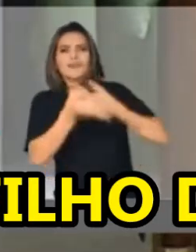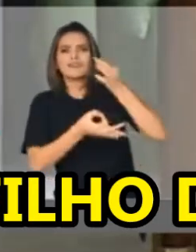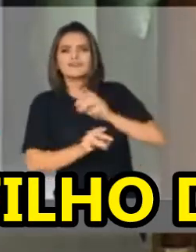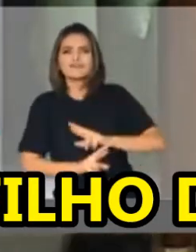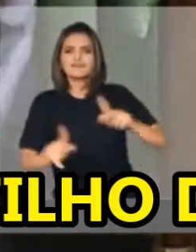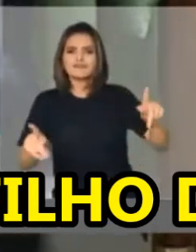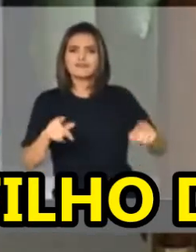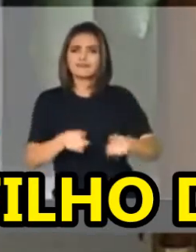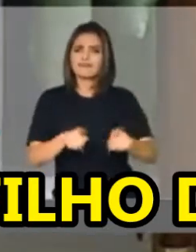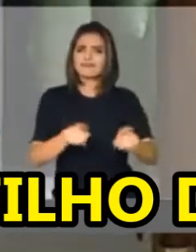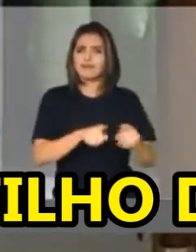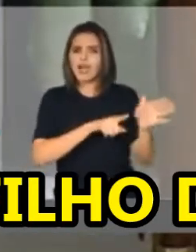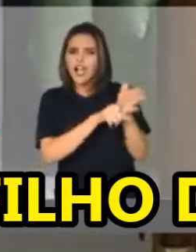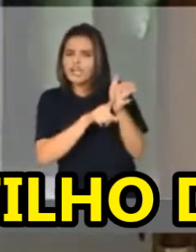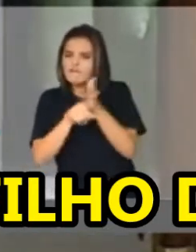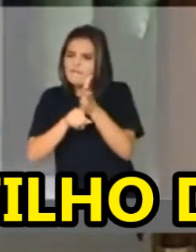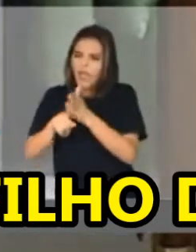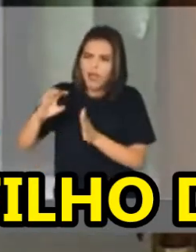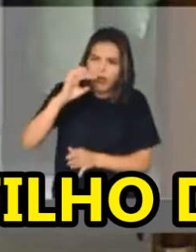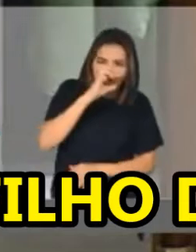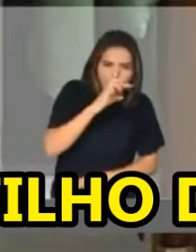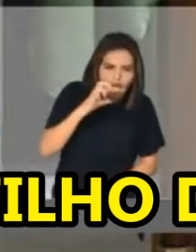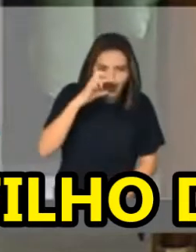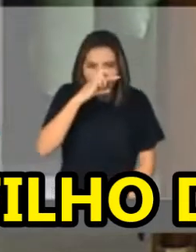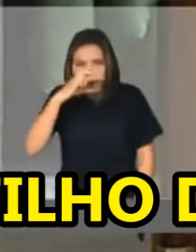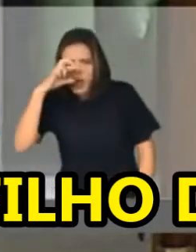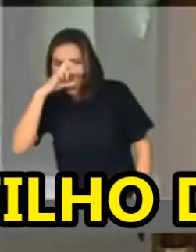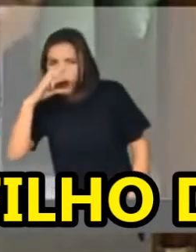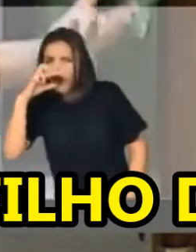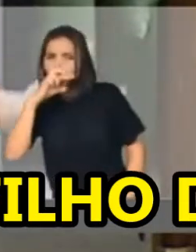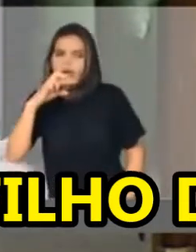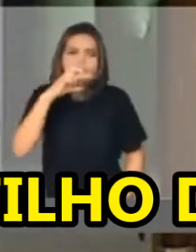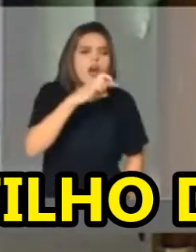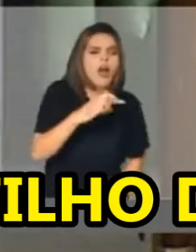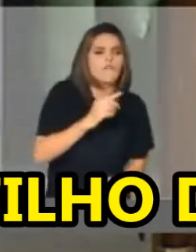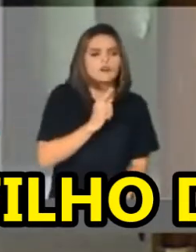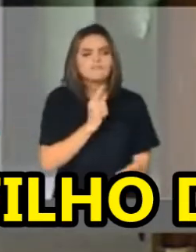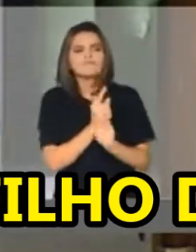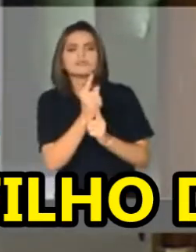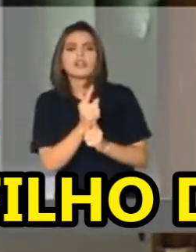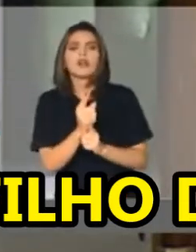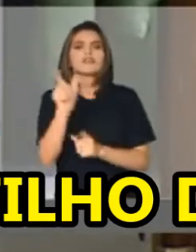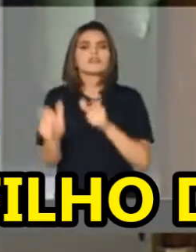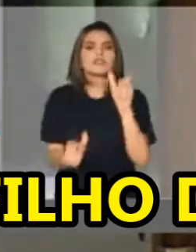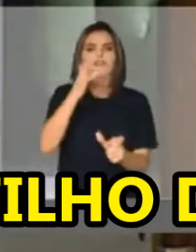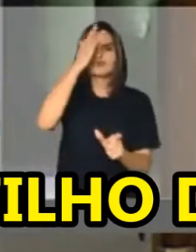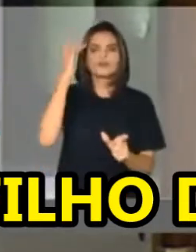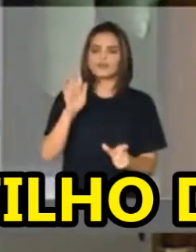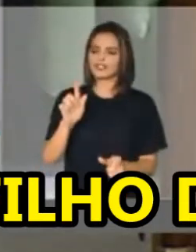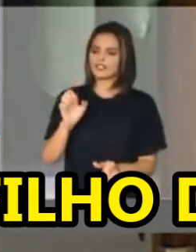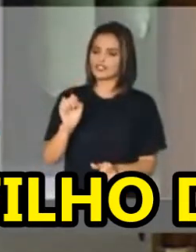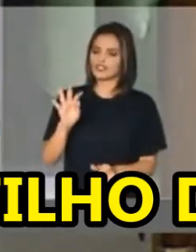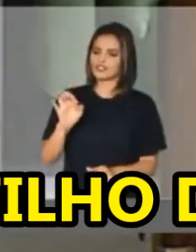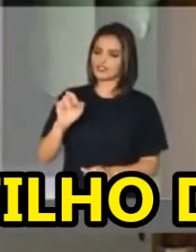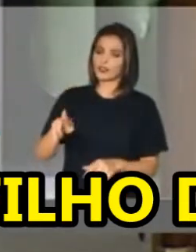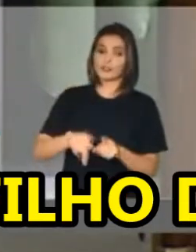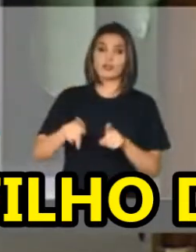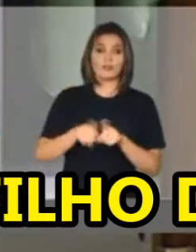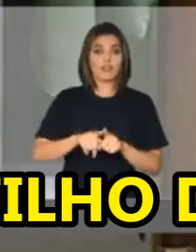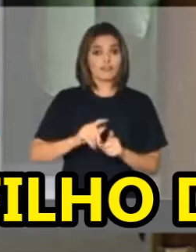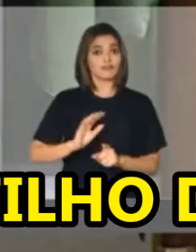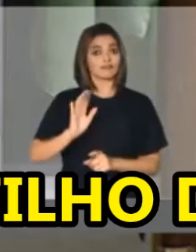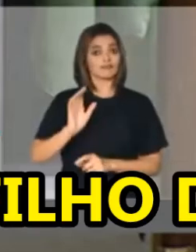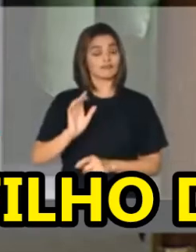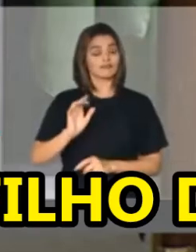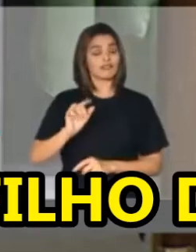as denúncias e se conduzirem diante dos gestores e dos futuros gestores. Todos acompanharam no